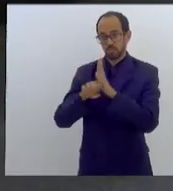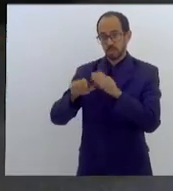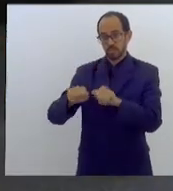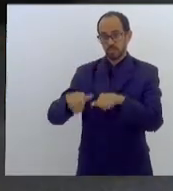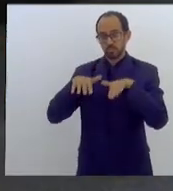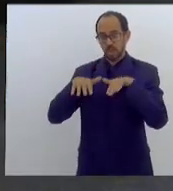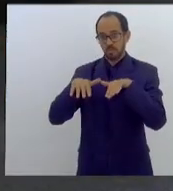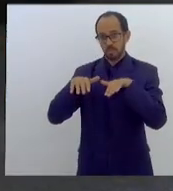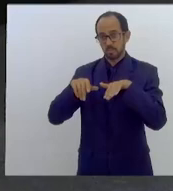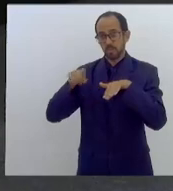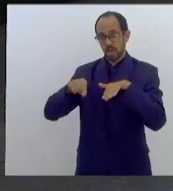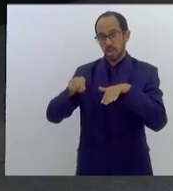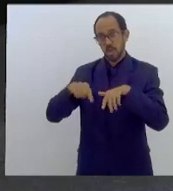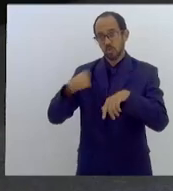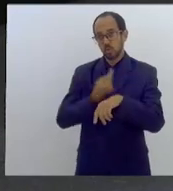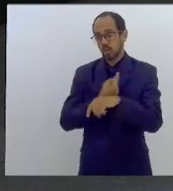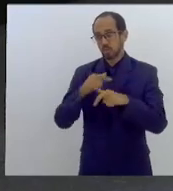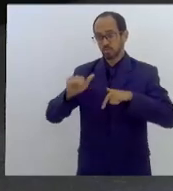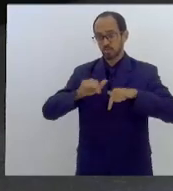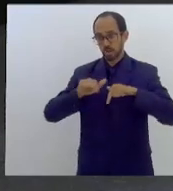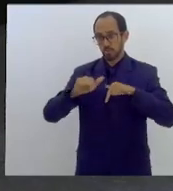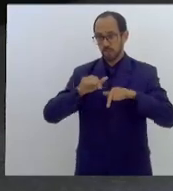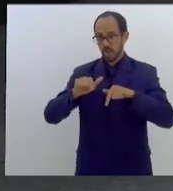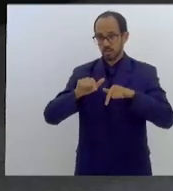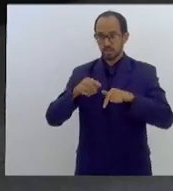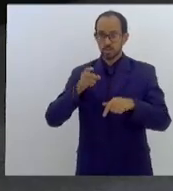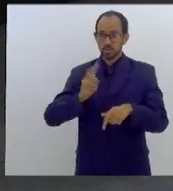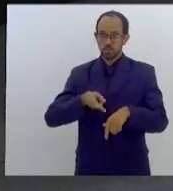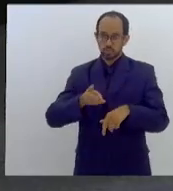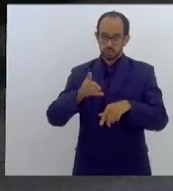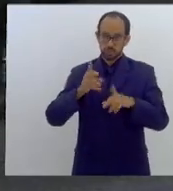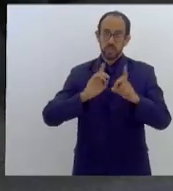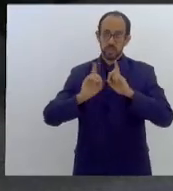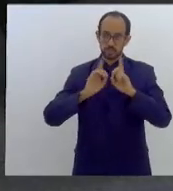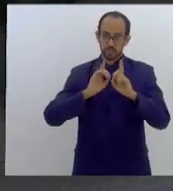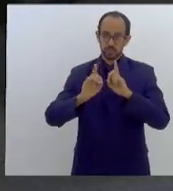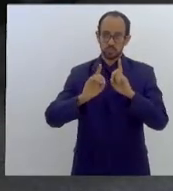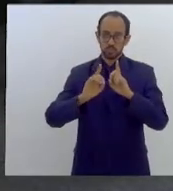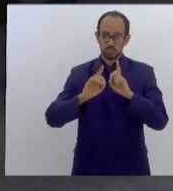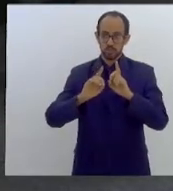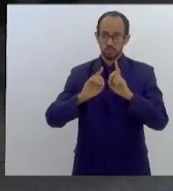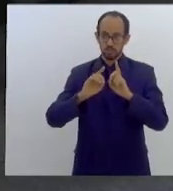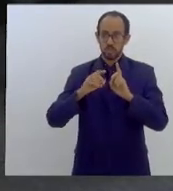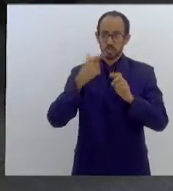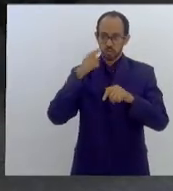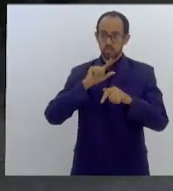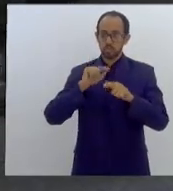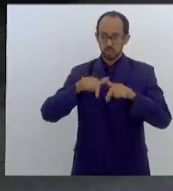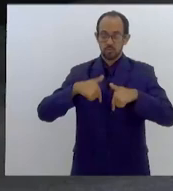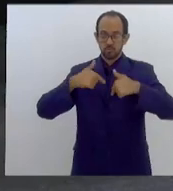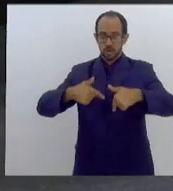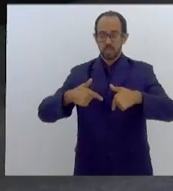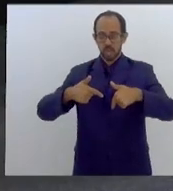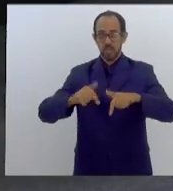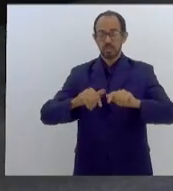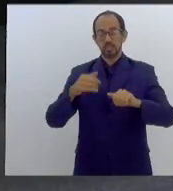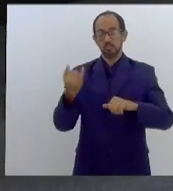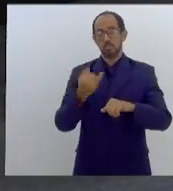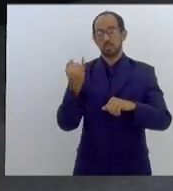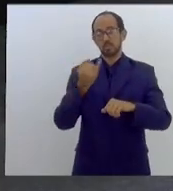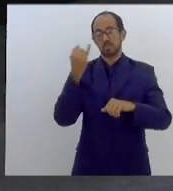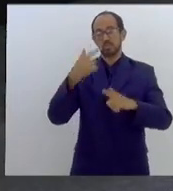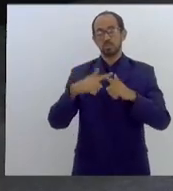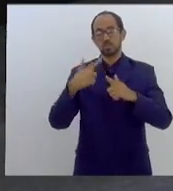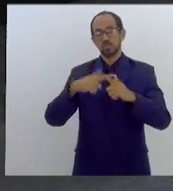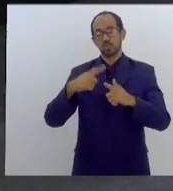engrandecer esse tipo de discussão e que a gente possa enfrentar esse tema tão importante, uma vez que o Estado vem sendo